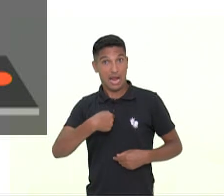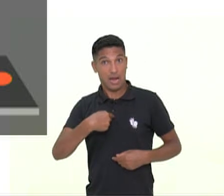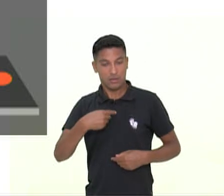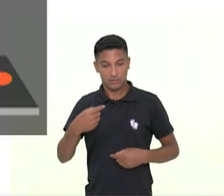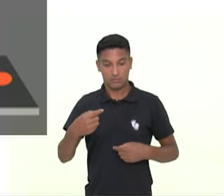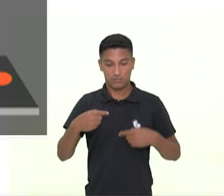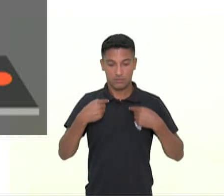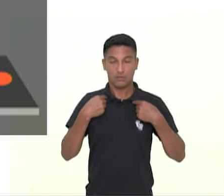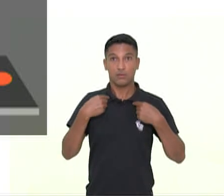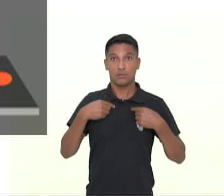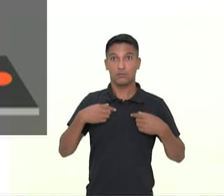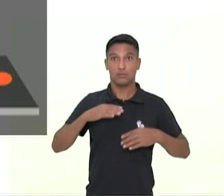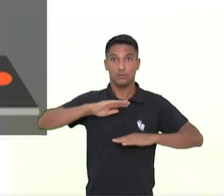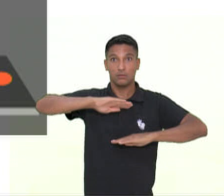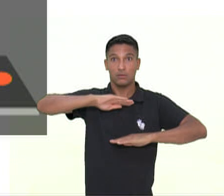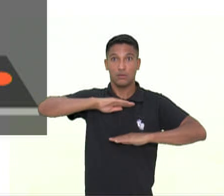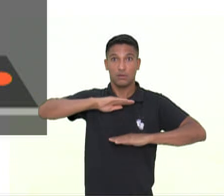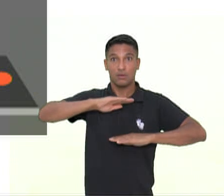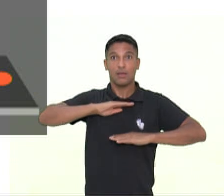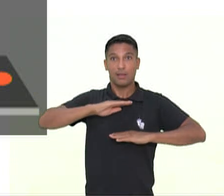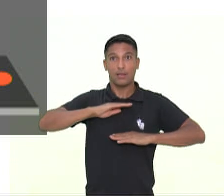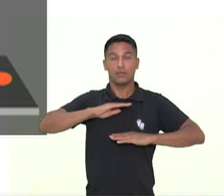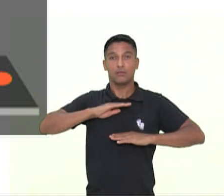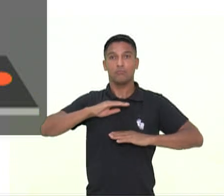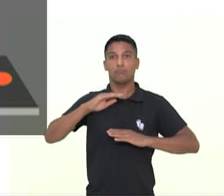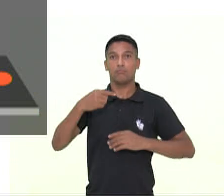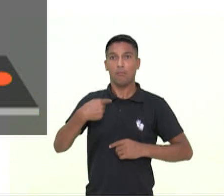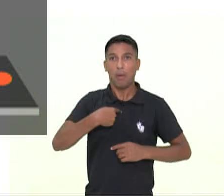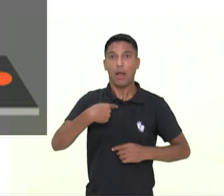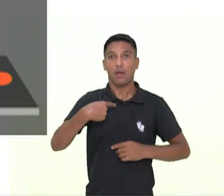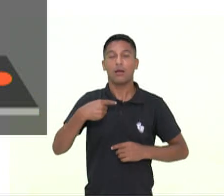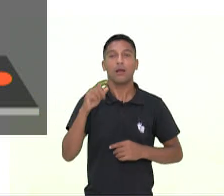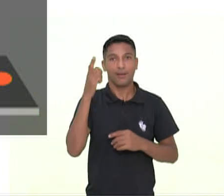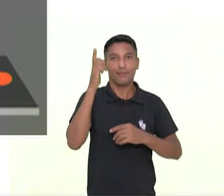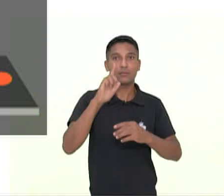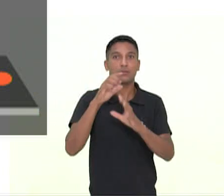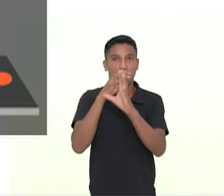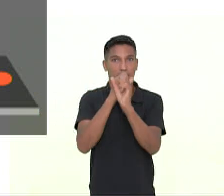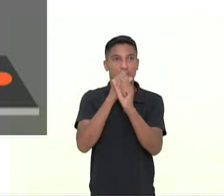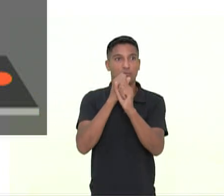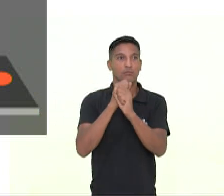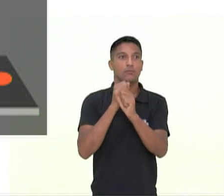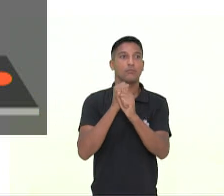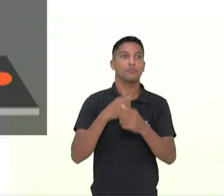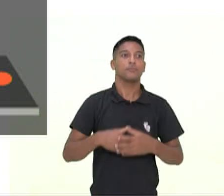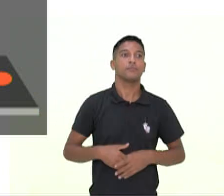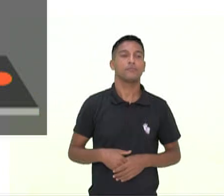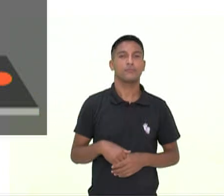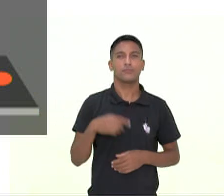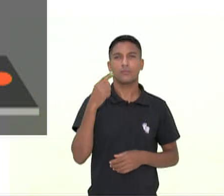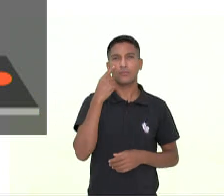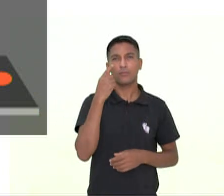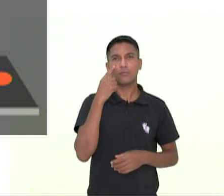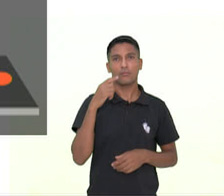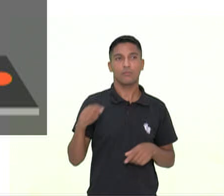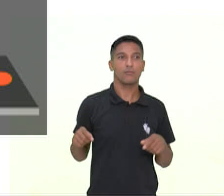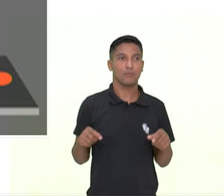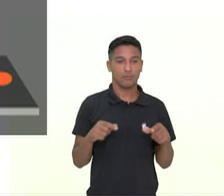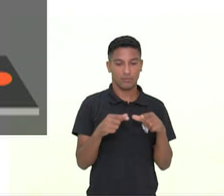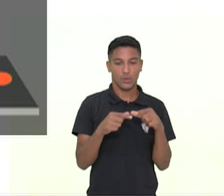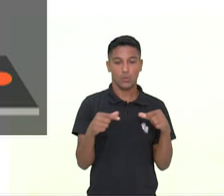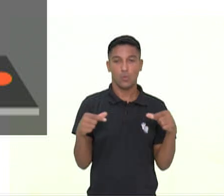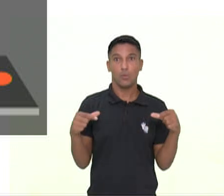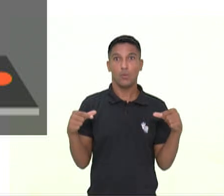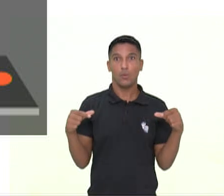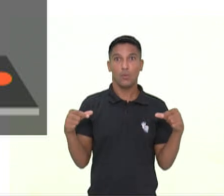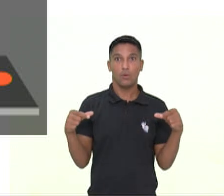e a pista da esgrima possui 14 m de comprimento e 2m de largura os pontos são indicados